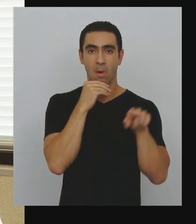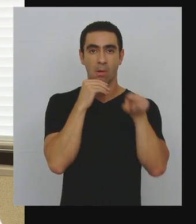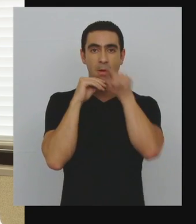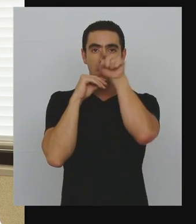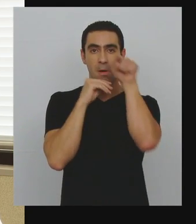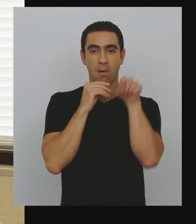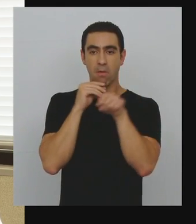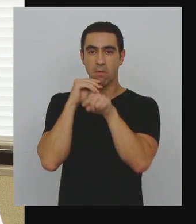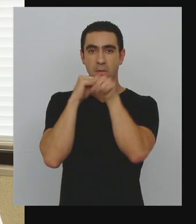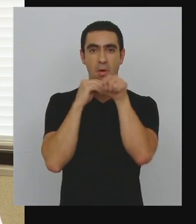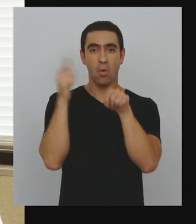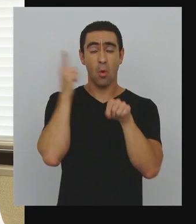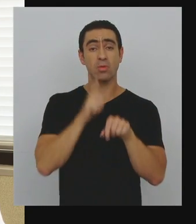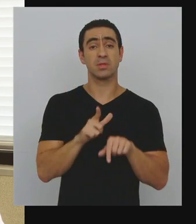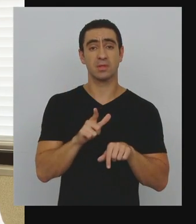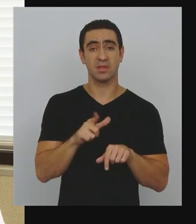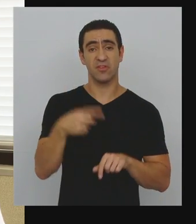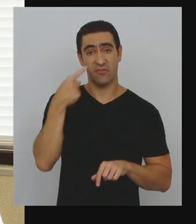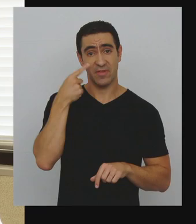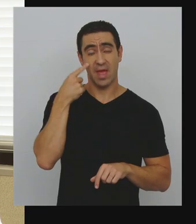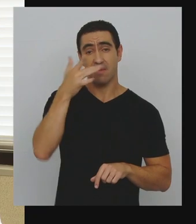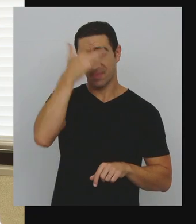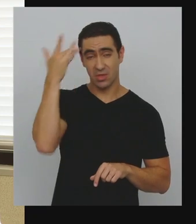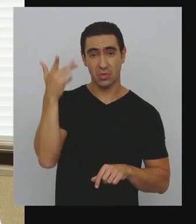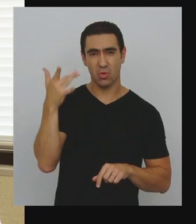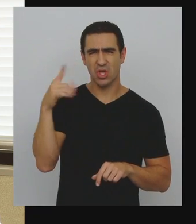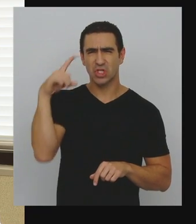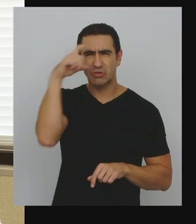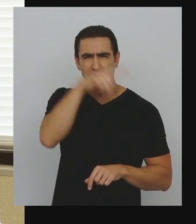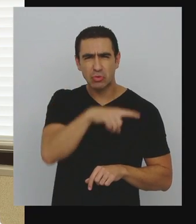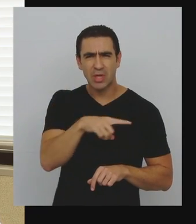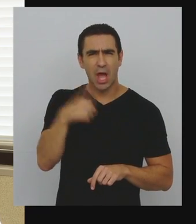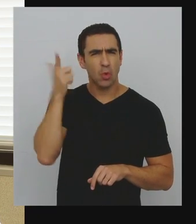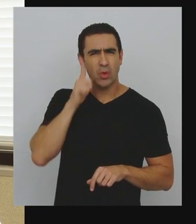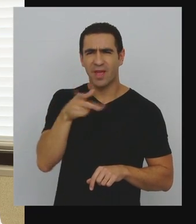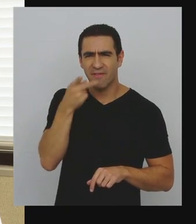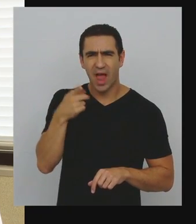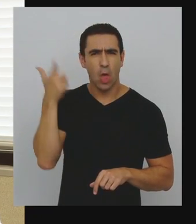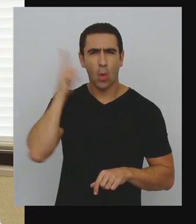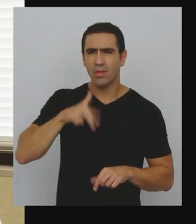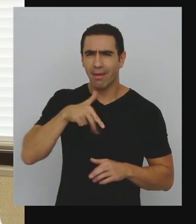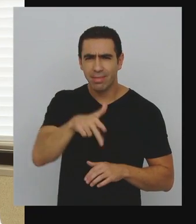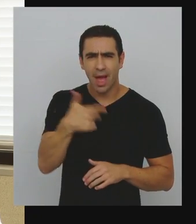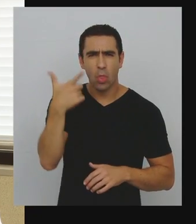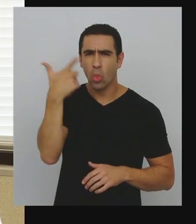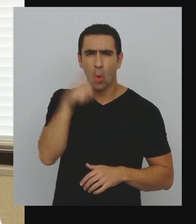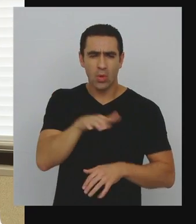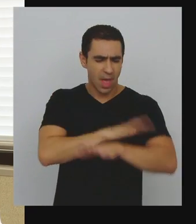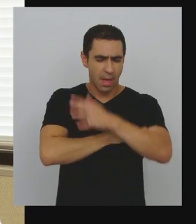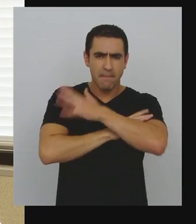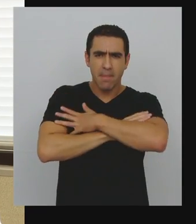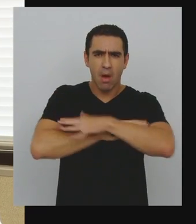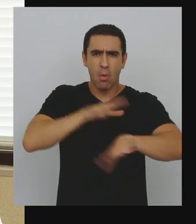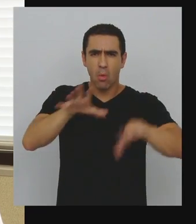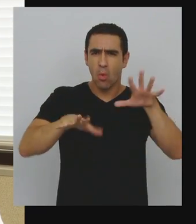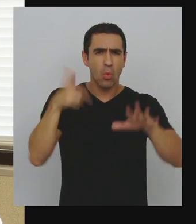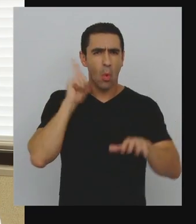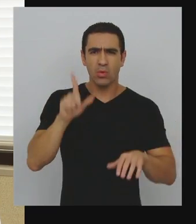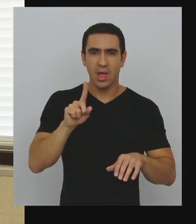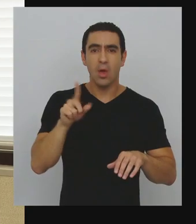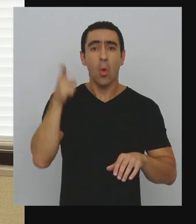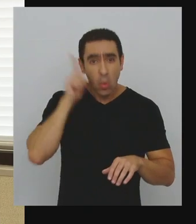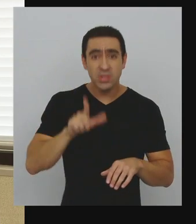que ela controla só pelo queixo. Então, você vê se uma pessoa com tanta dificuldade física é capaz de fazer isso,